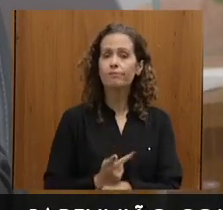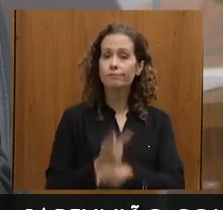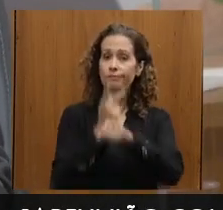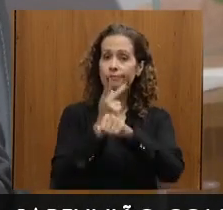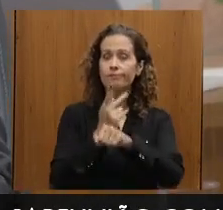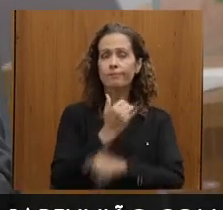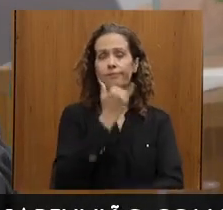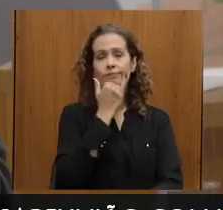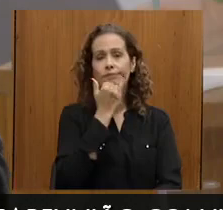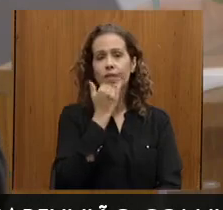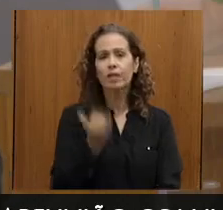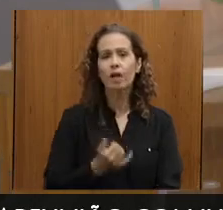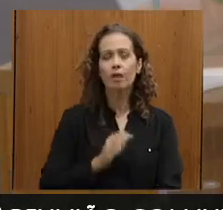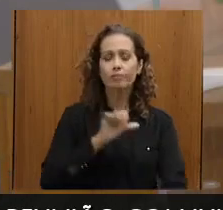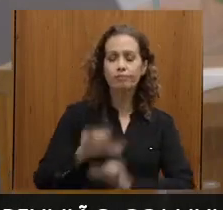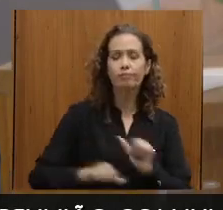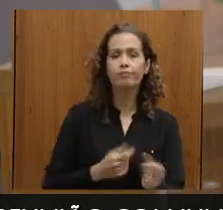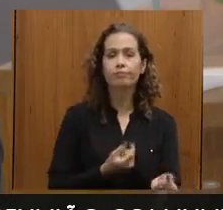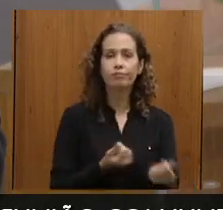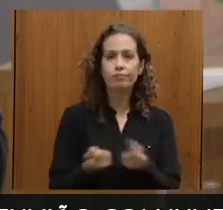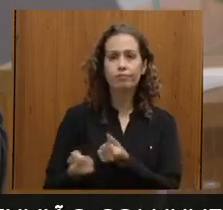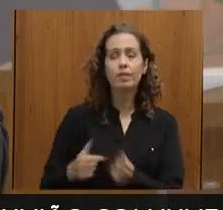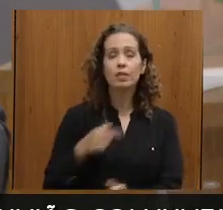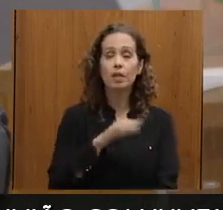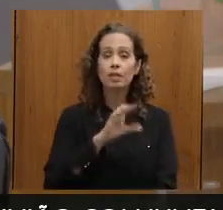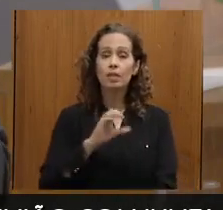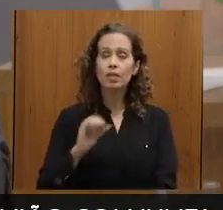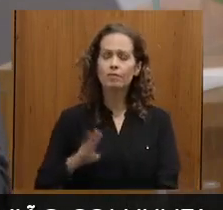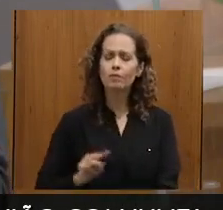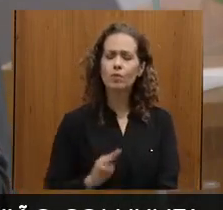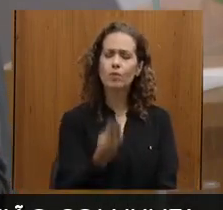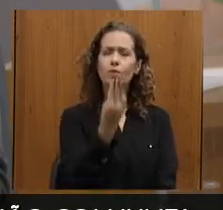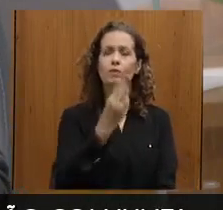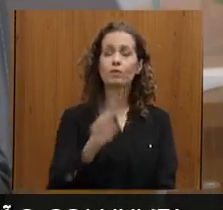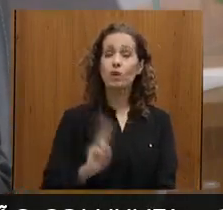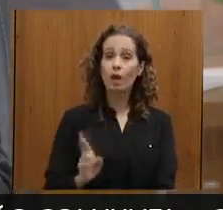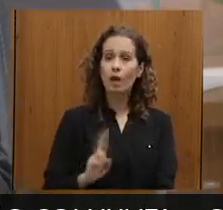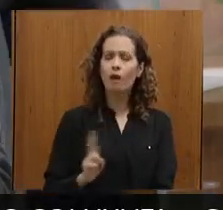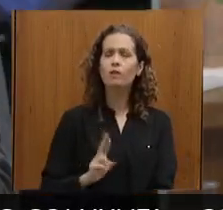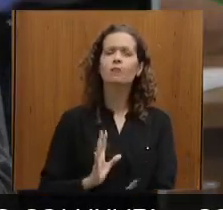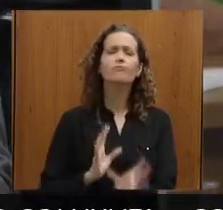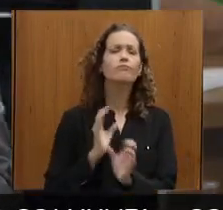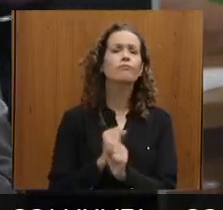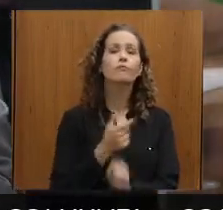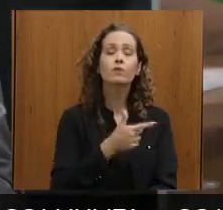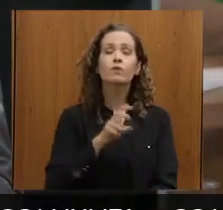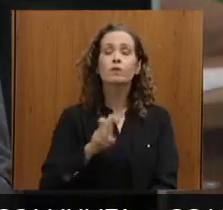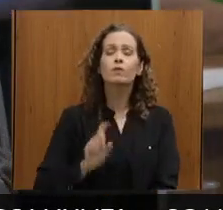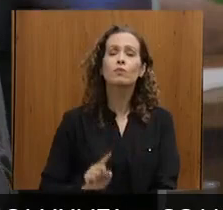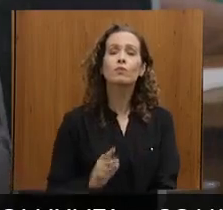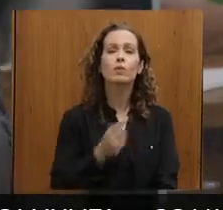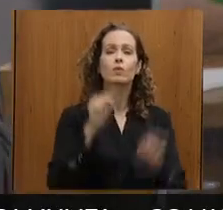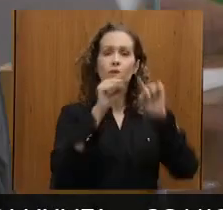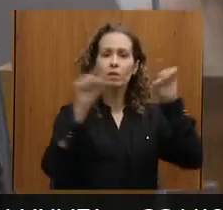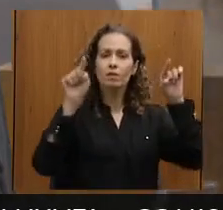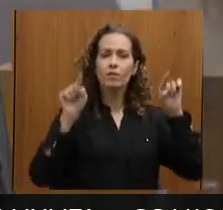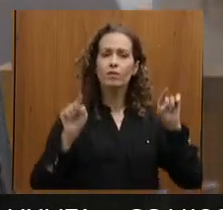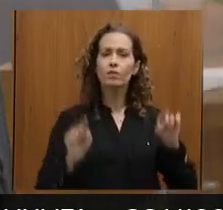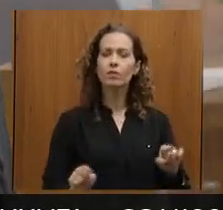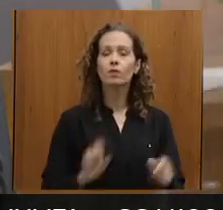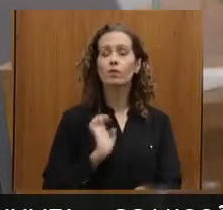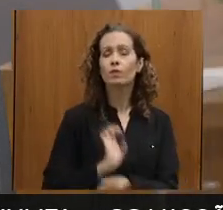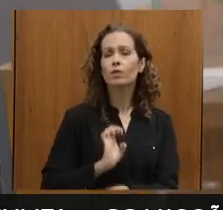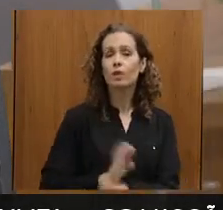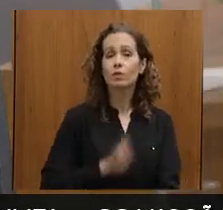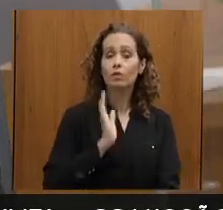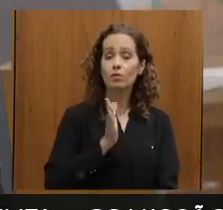convertidas em espécie, que era um passivo de R 700 milhões, que atingia 25 mil servidores no nosso Estado. Já foi feito